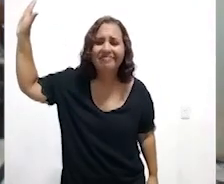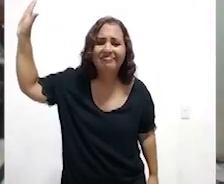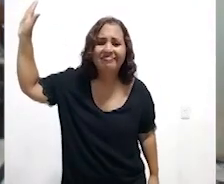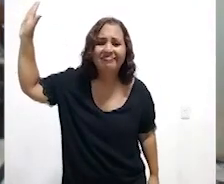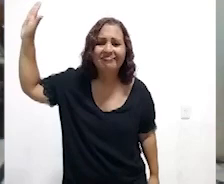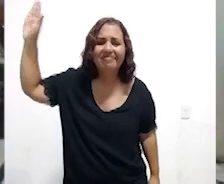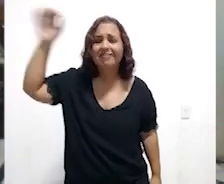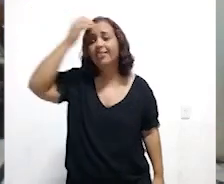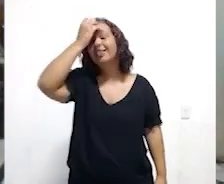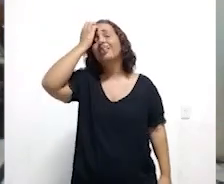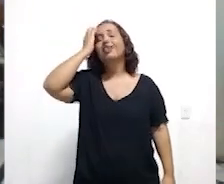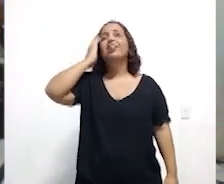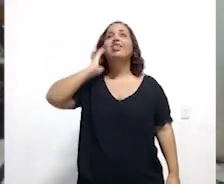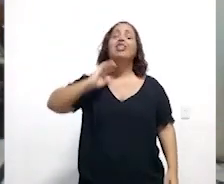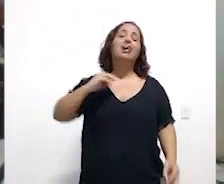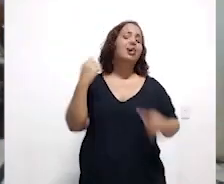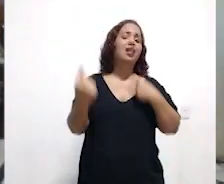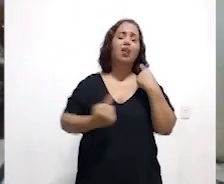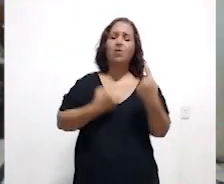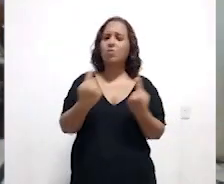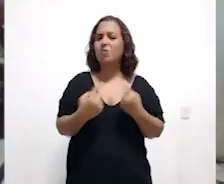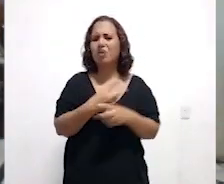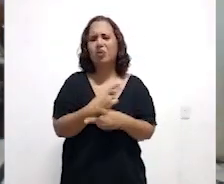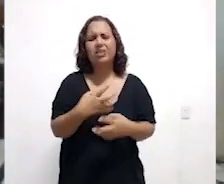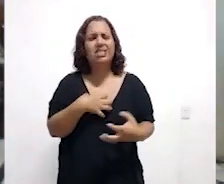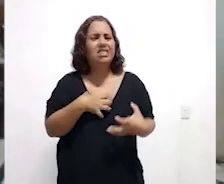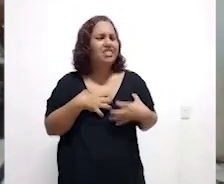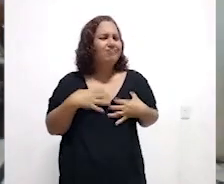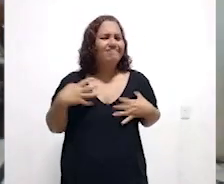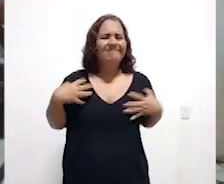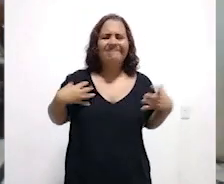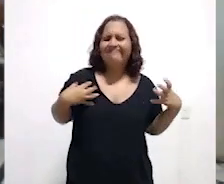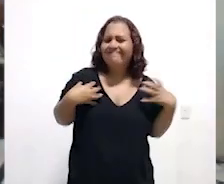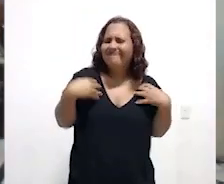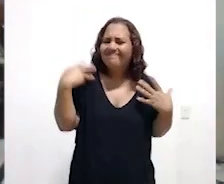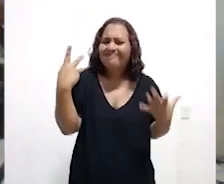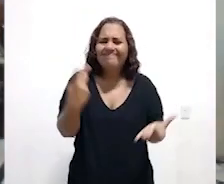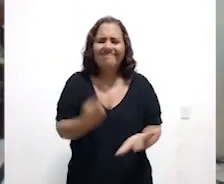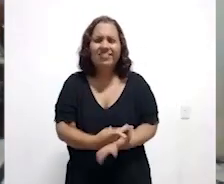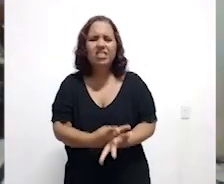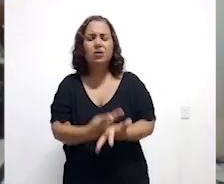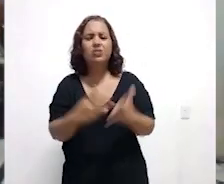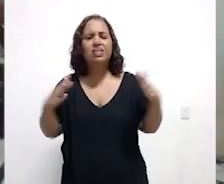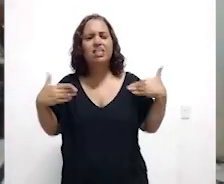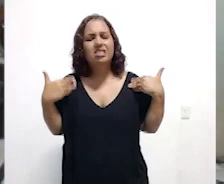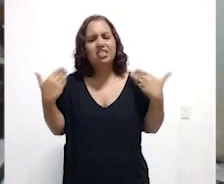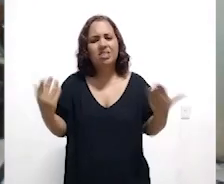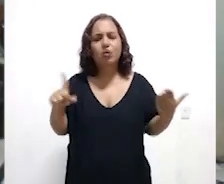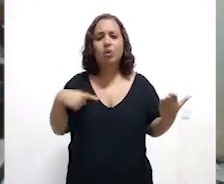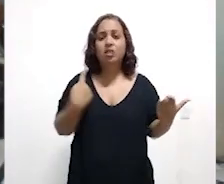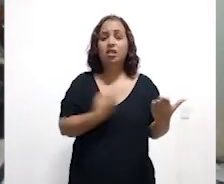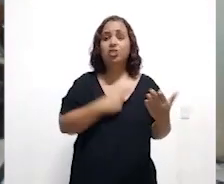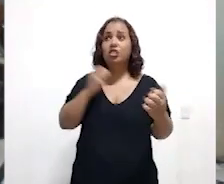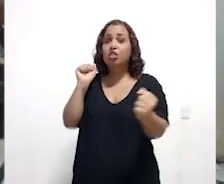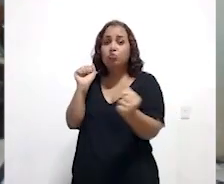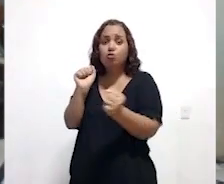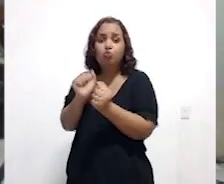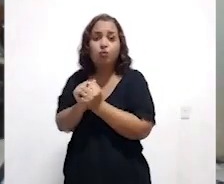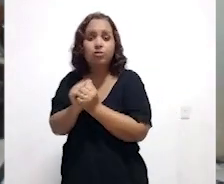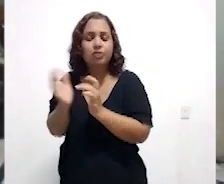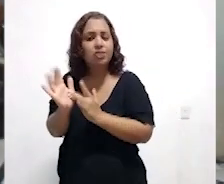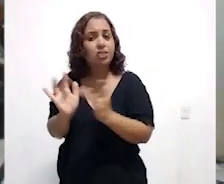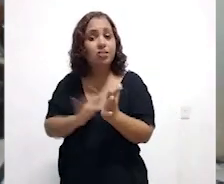Geralmente, algo muito forte nos acontece, né? Quando vamos até Jesus. É o que está acontecendo